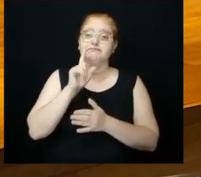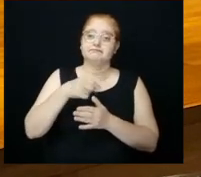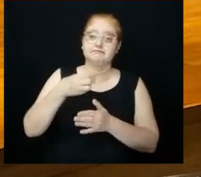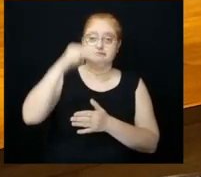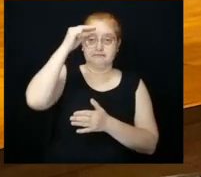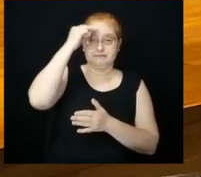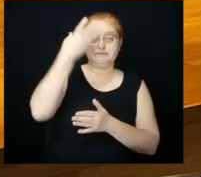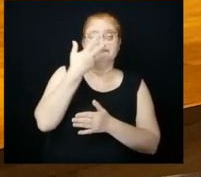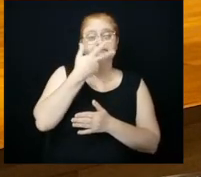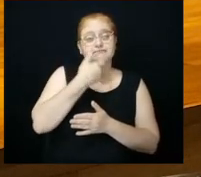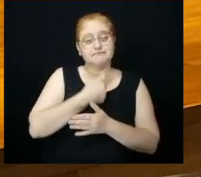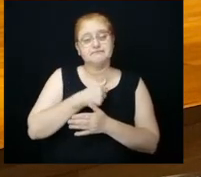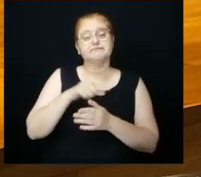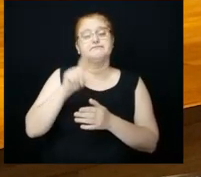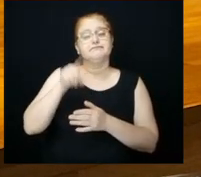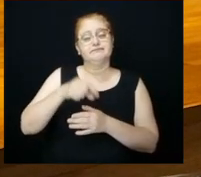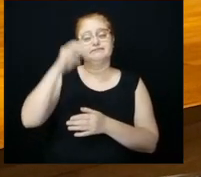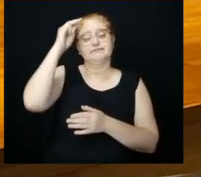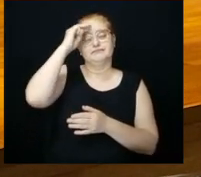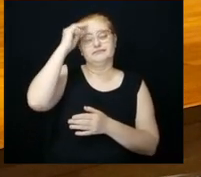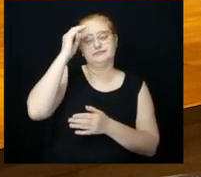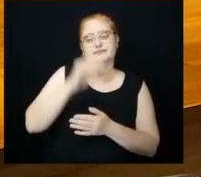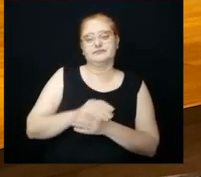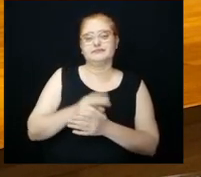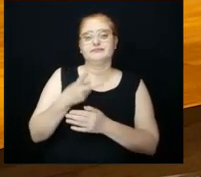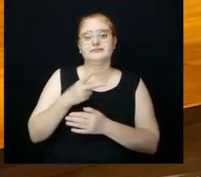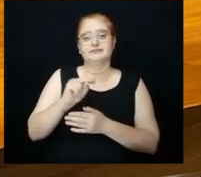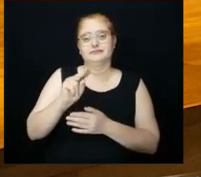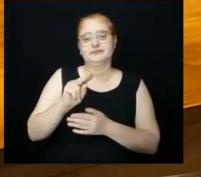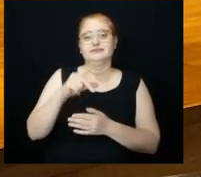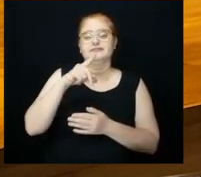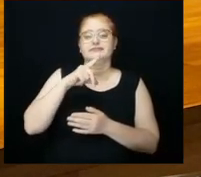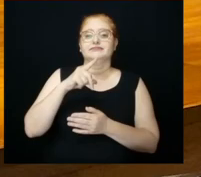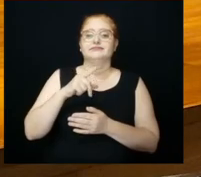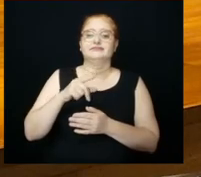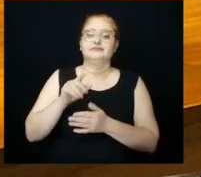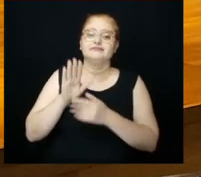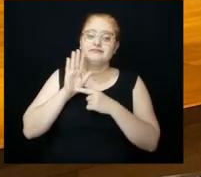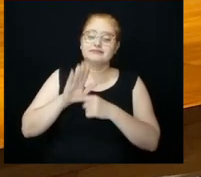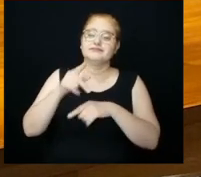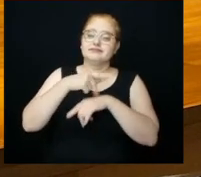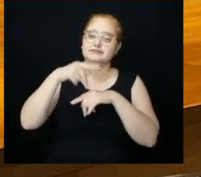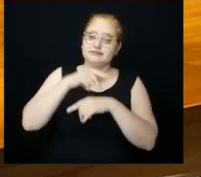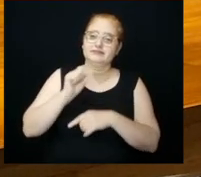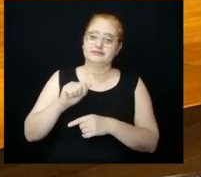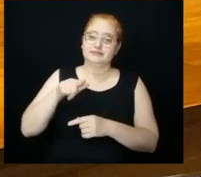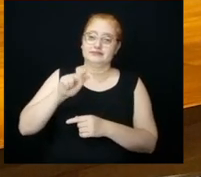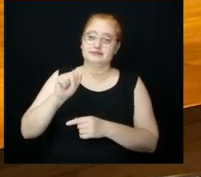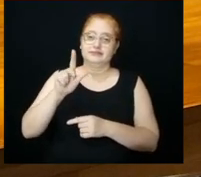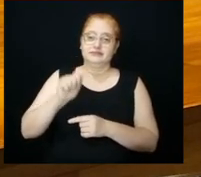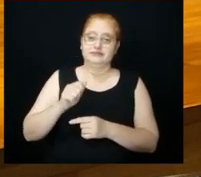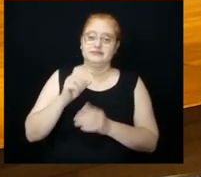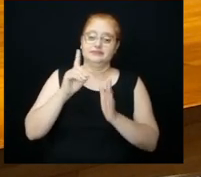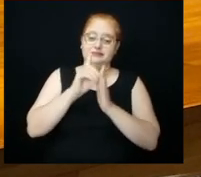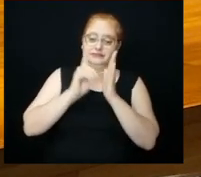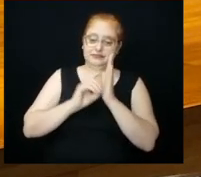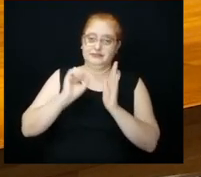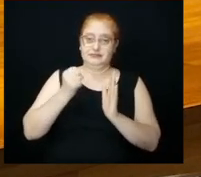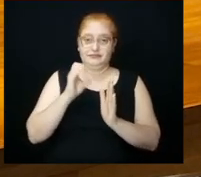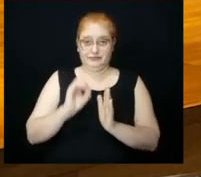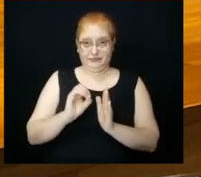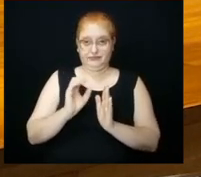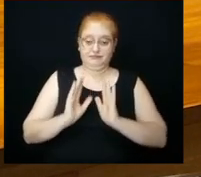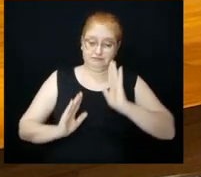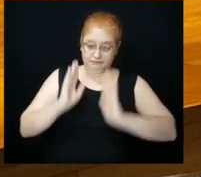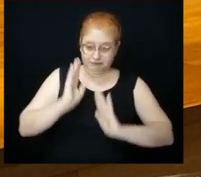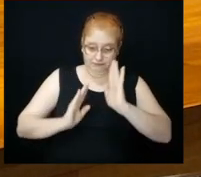é a memória das crianças, que é a memória que vai constituir a Angola da década de 1980, dentro